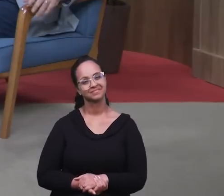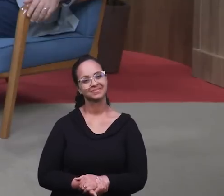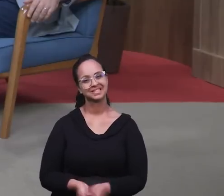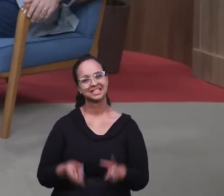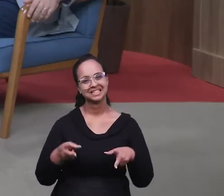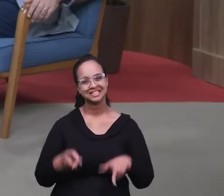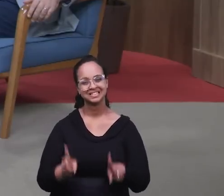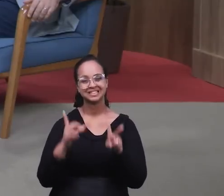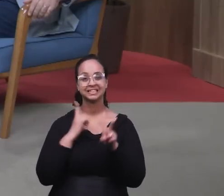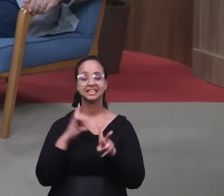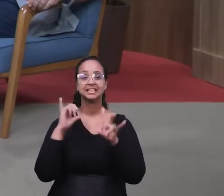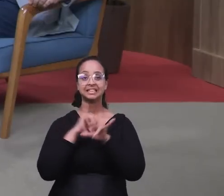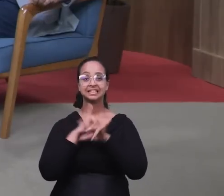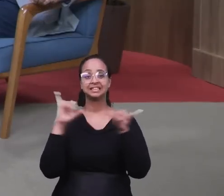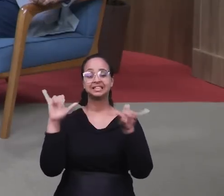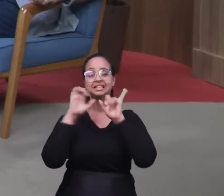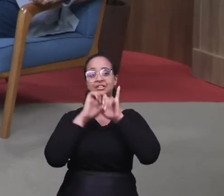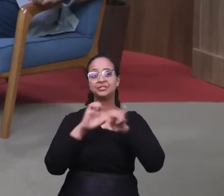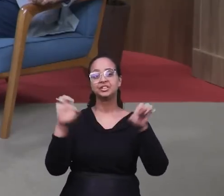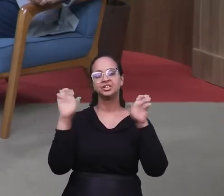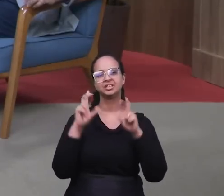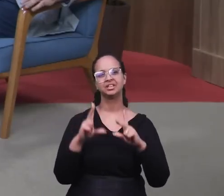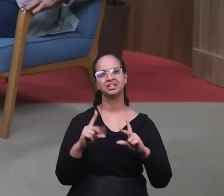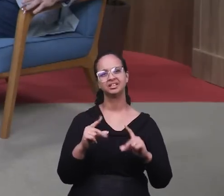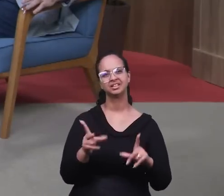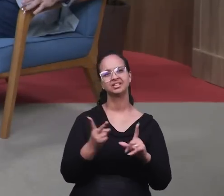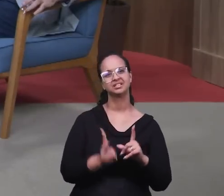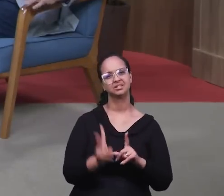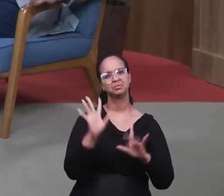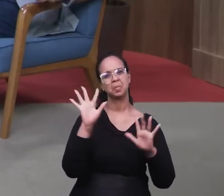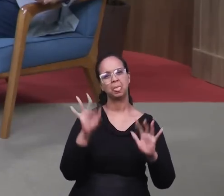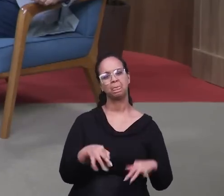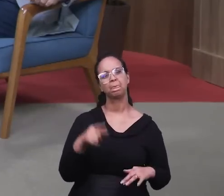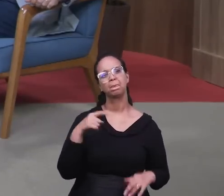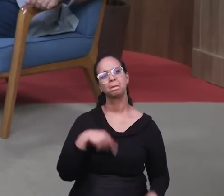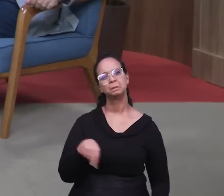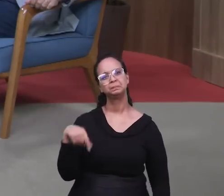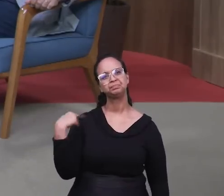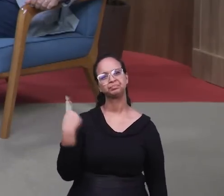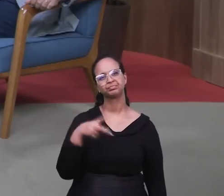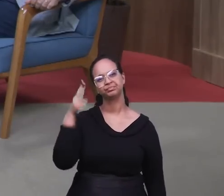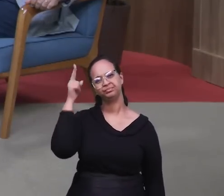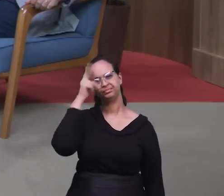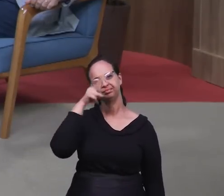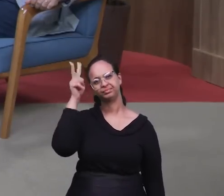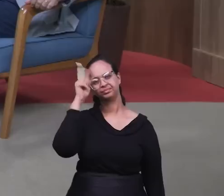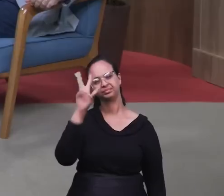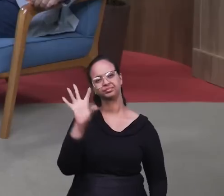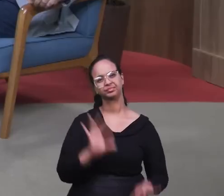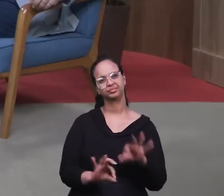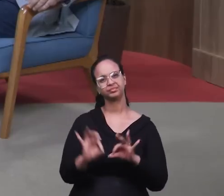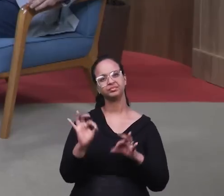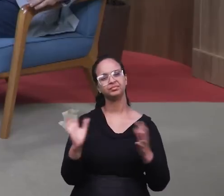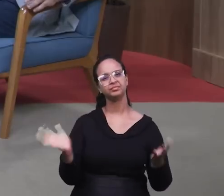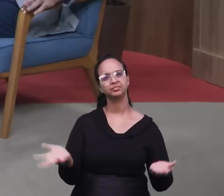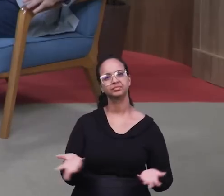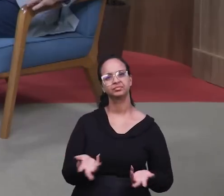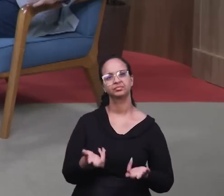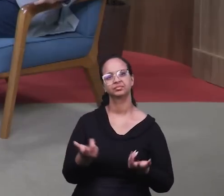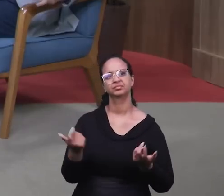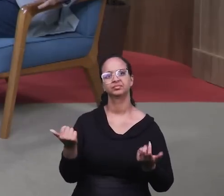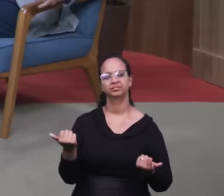todas as edições do programa Anunciando o Evangelho Eterno, sempre aqui no final a gente lembra de um projeto maravilhoso e com resultados cada vez